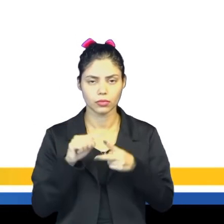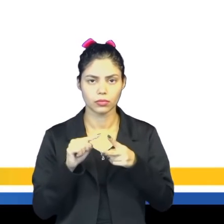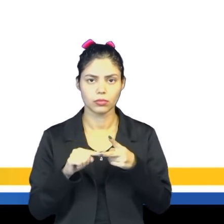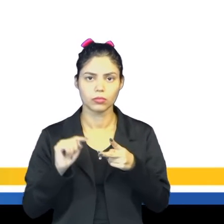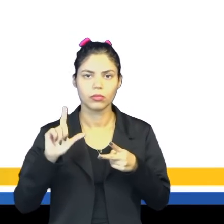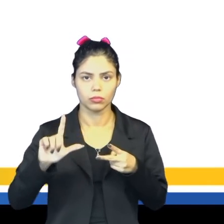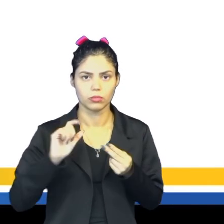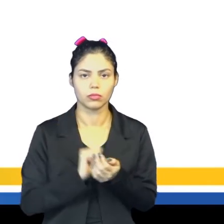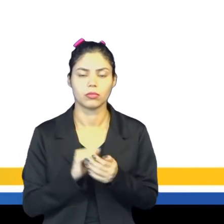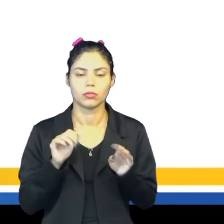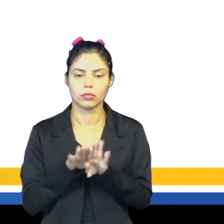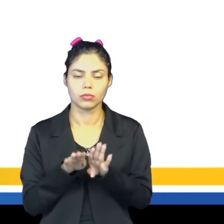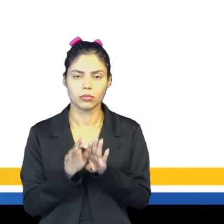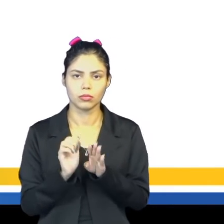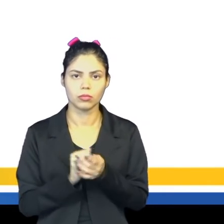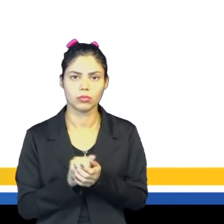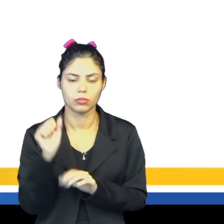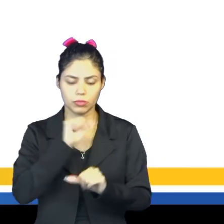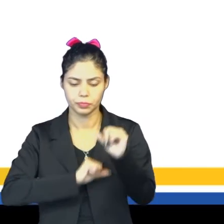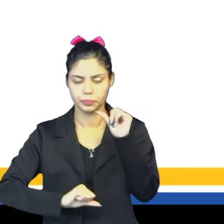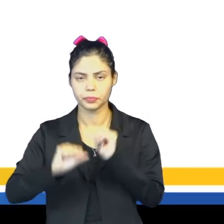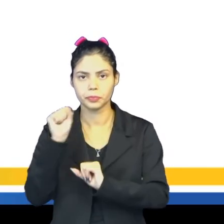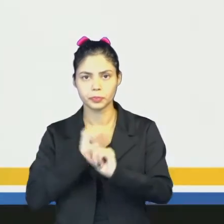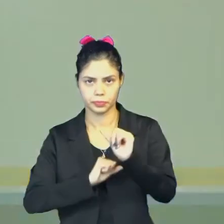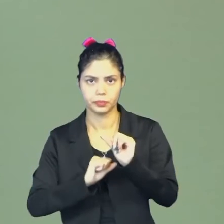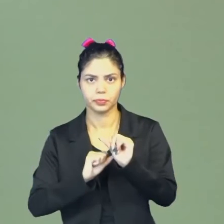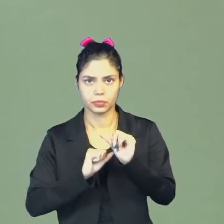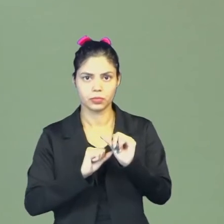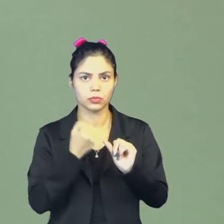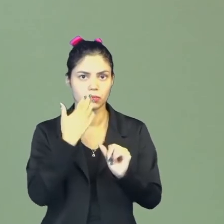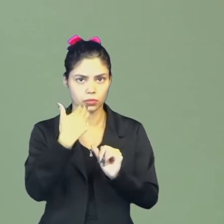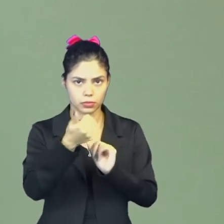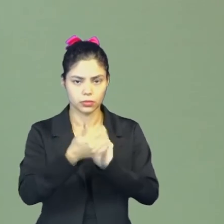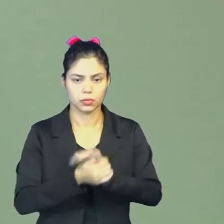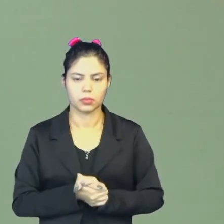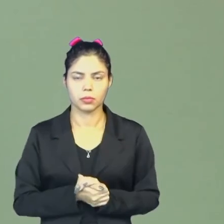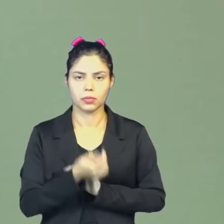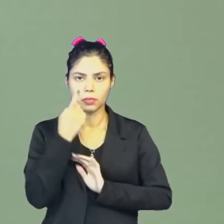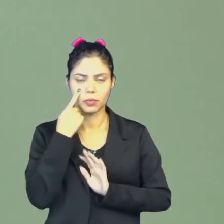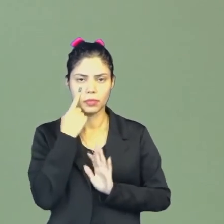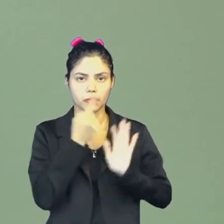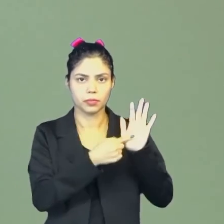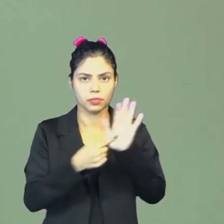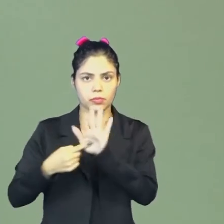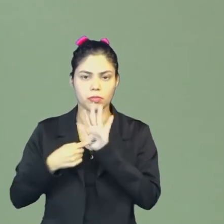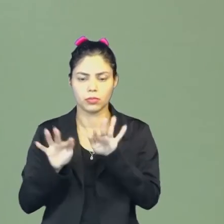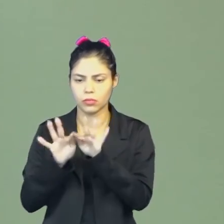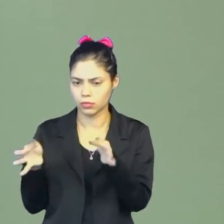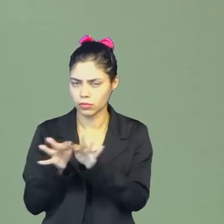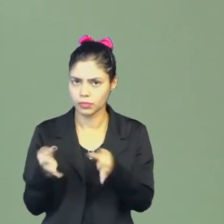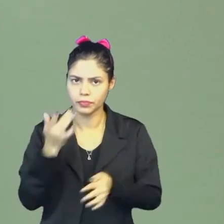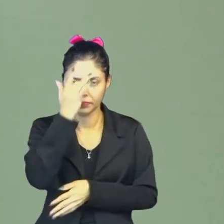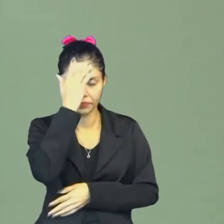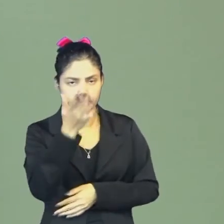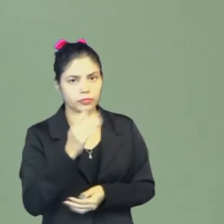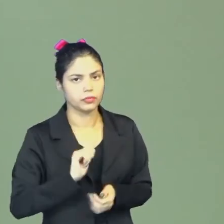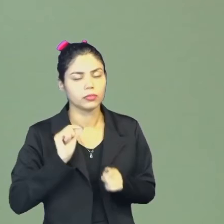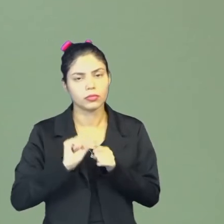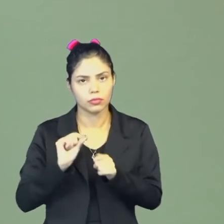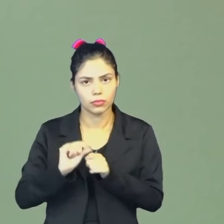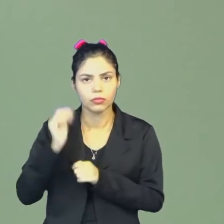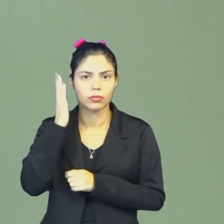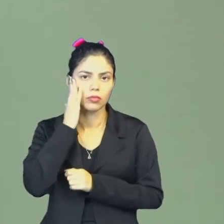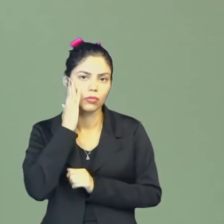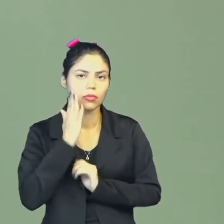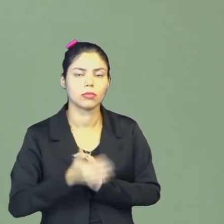litros. Mas tem aí, pessoal, a transformação. Tudo bem? Vou mostrar como é simples e fácil de ser